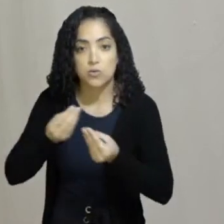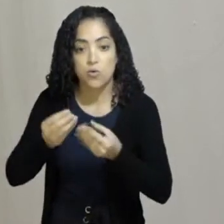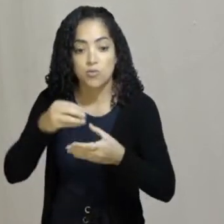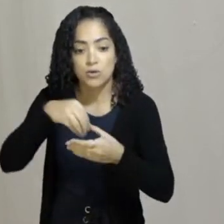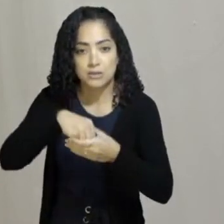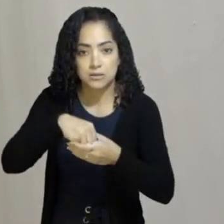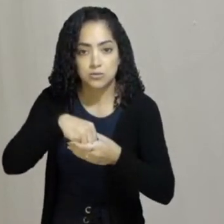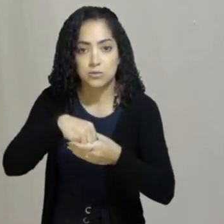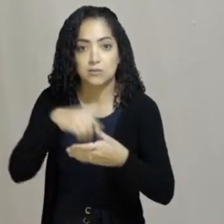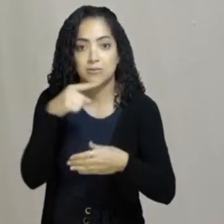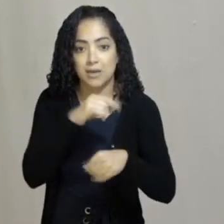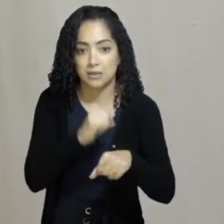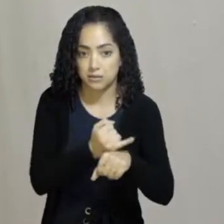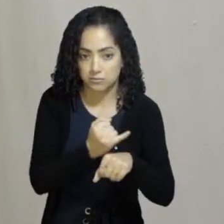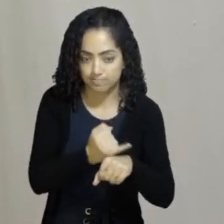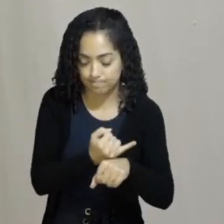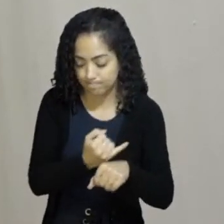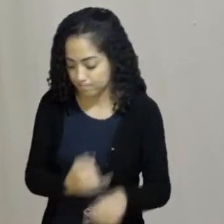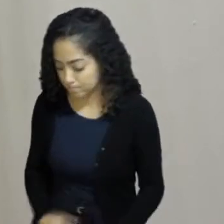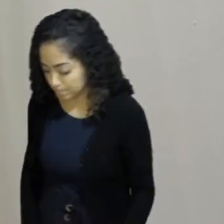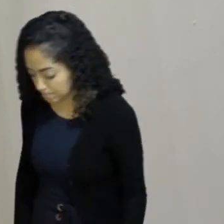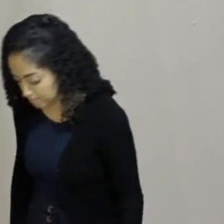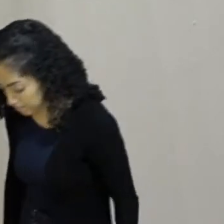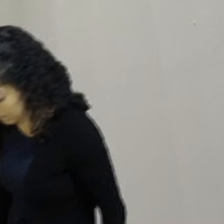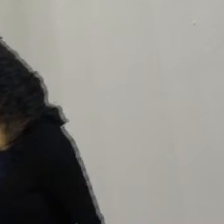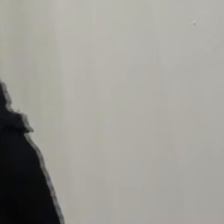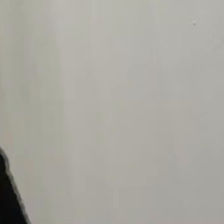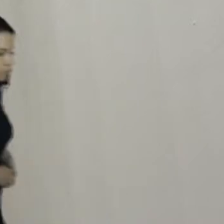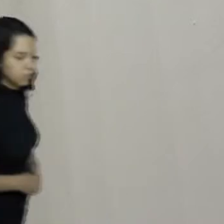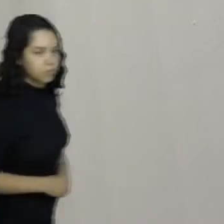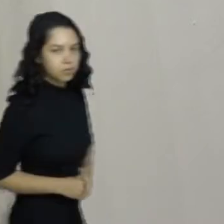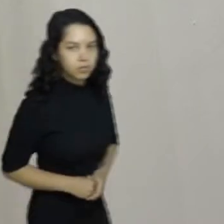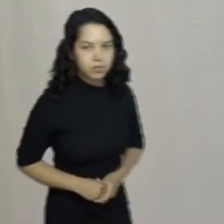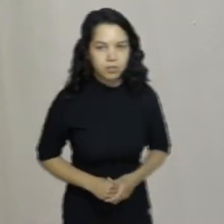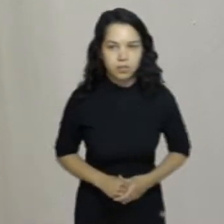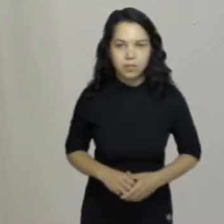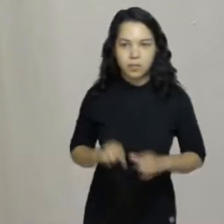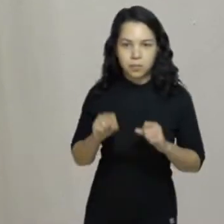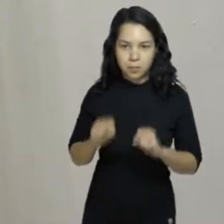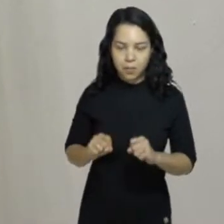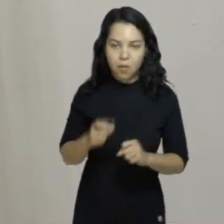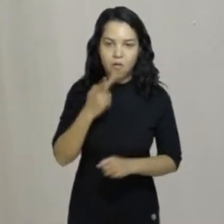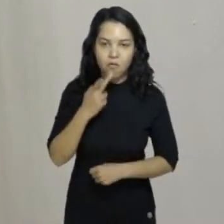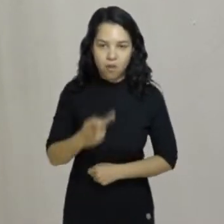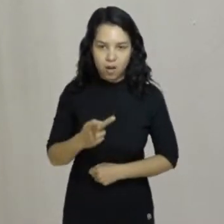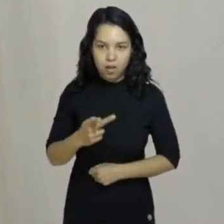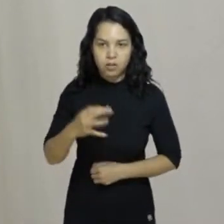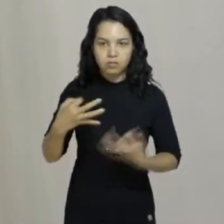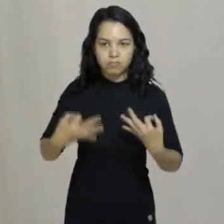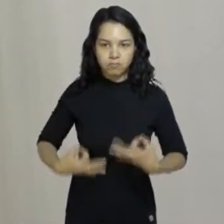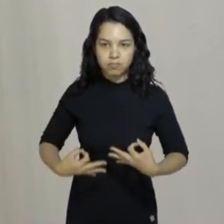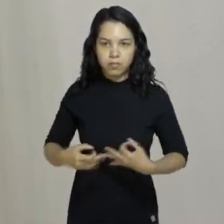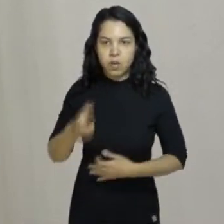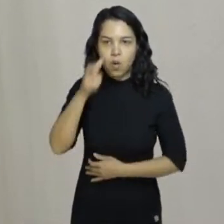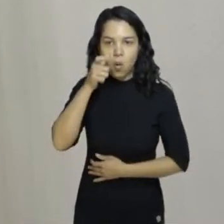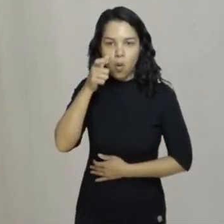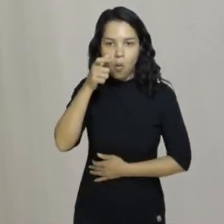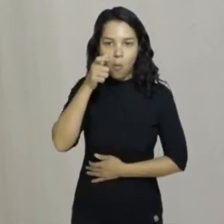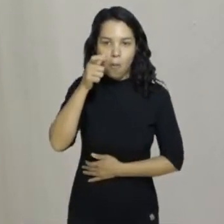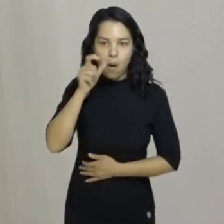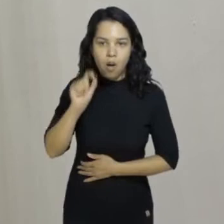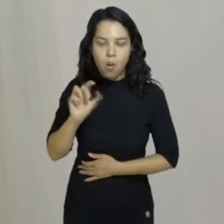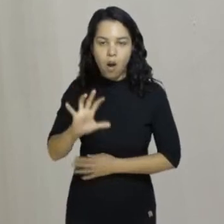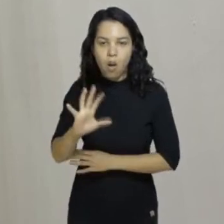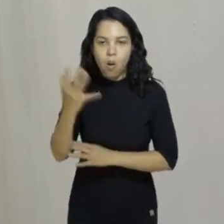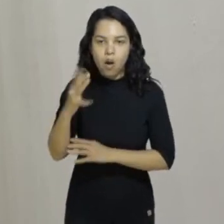da cidade de Joinville e que possa dizer com muita com muita propriedade que acompanham a realidade das escolas de